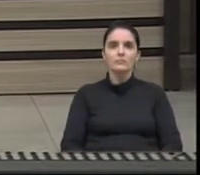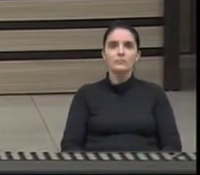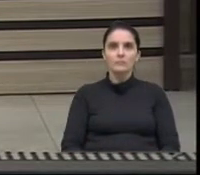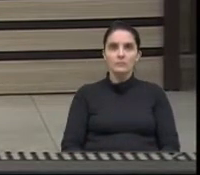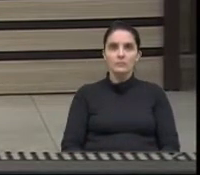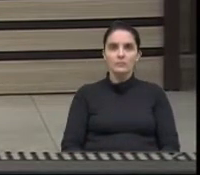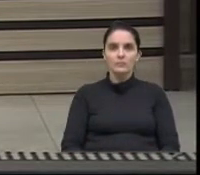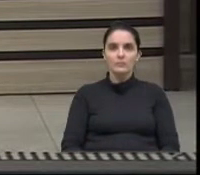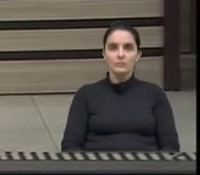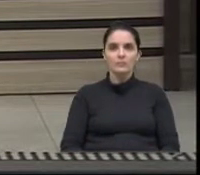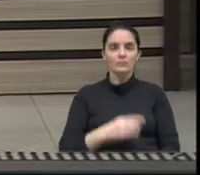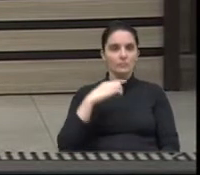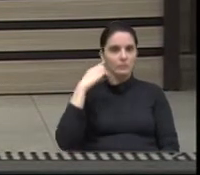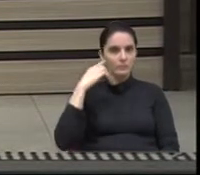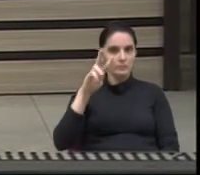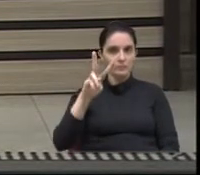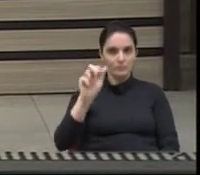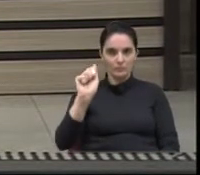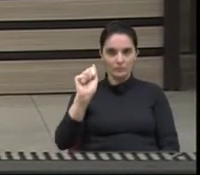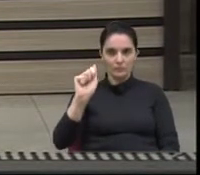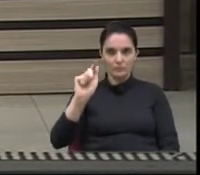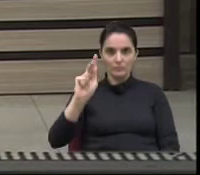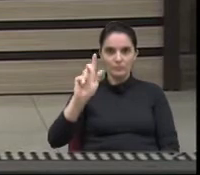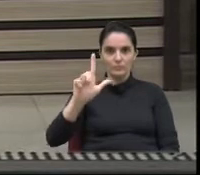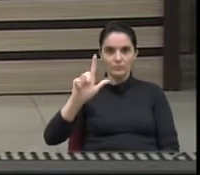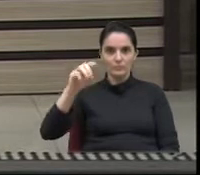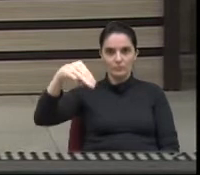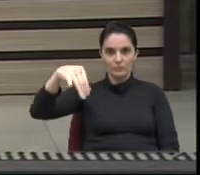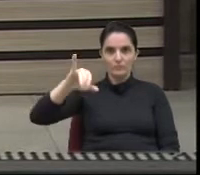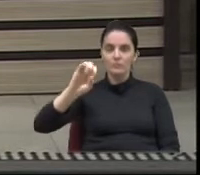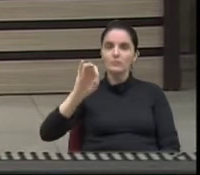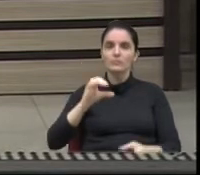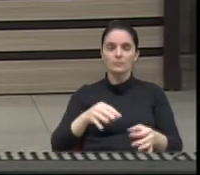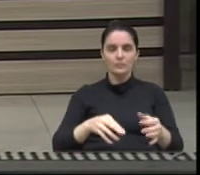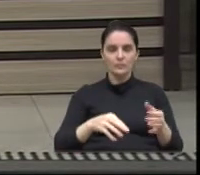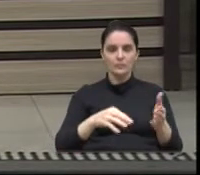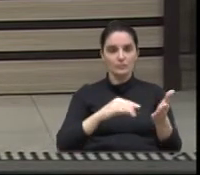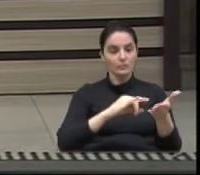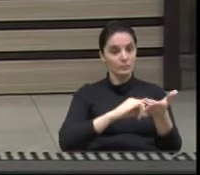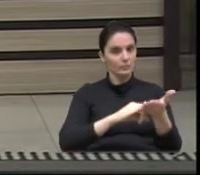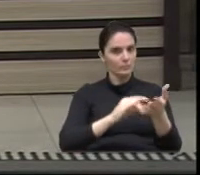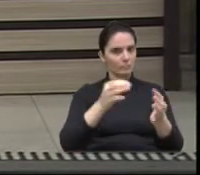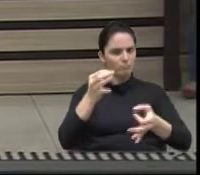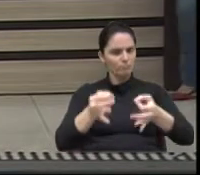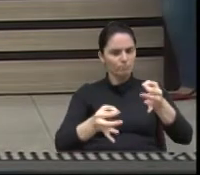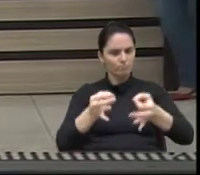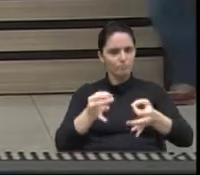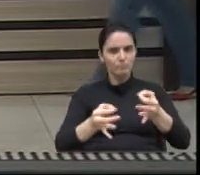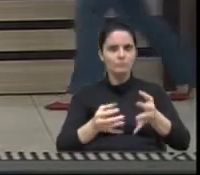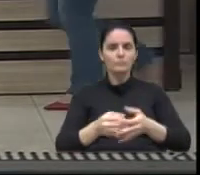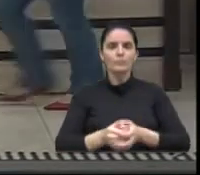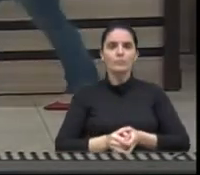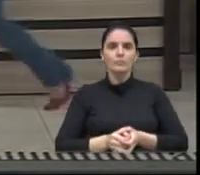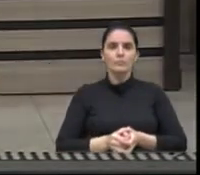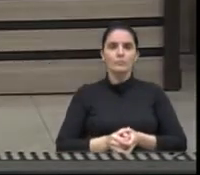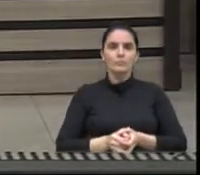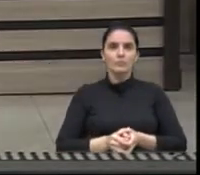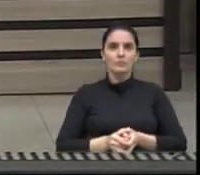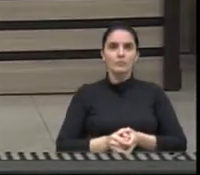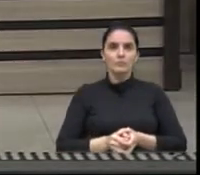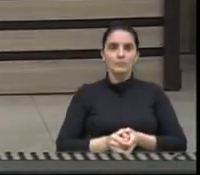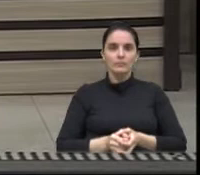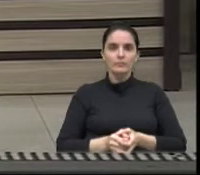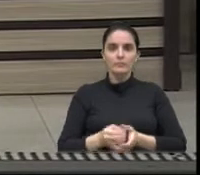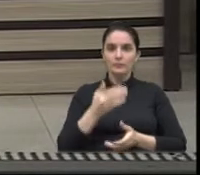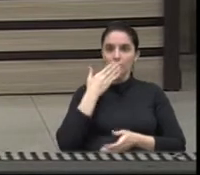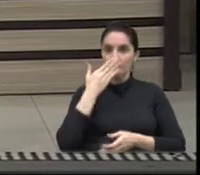advogado Valmir Caetano, o requerimento está em ordem. A mesa recebe esse requerimento e pede que